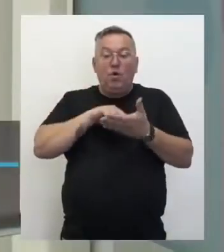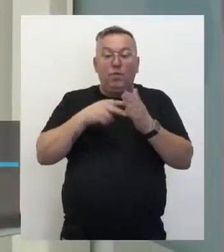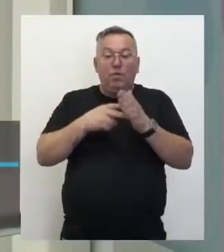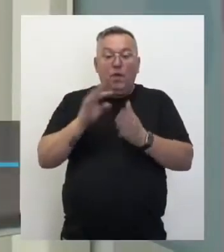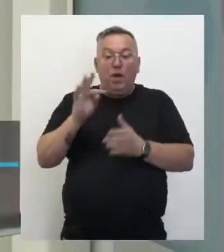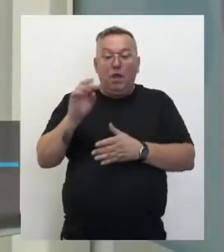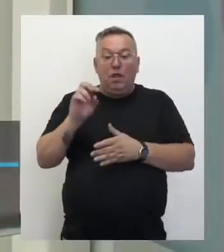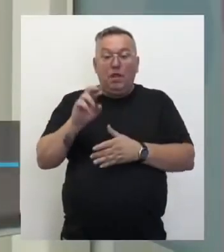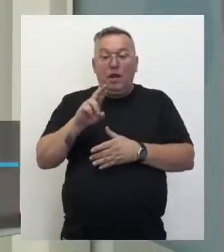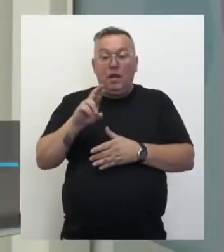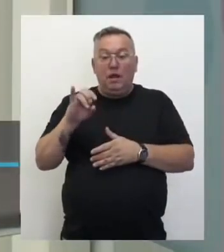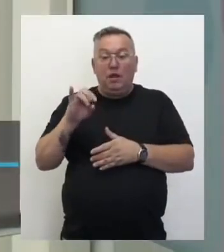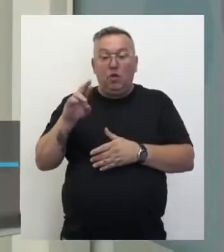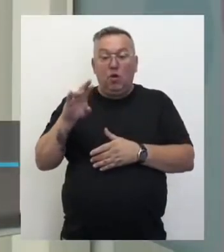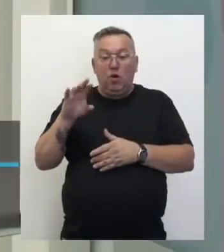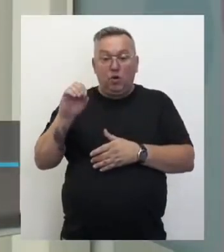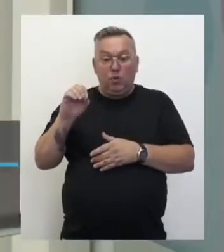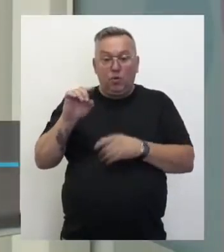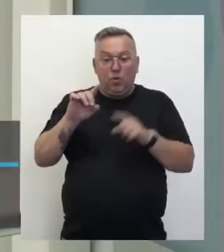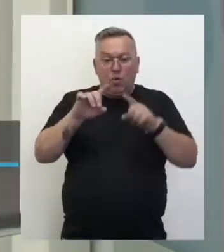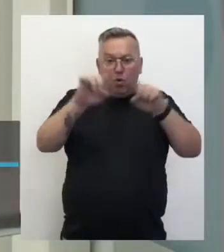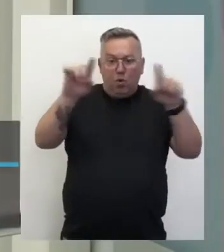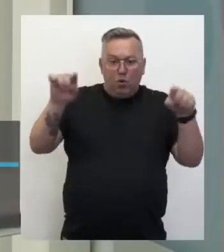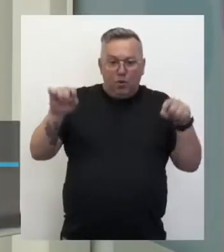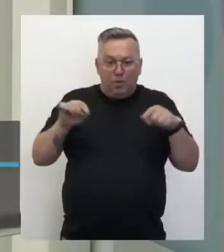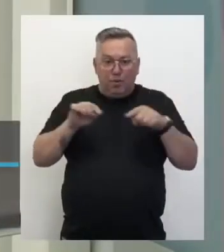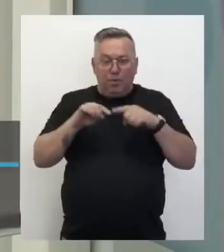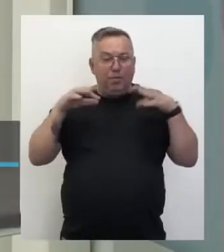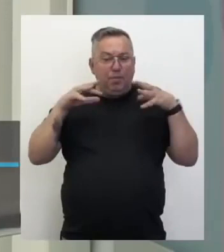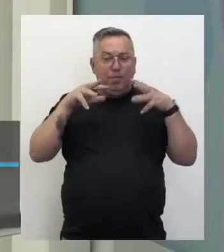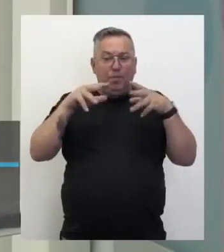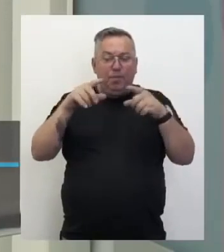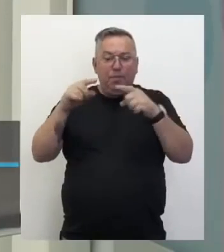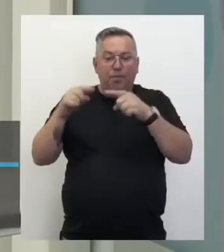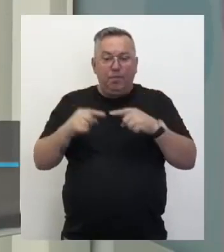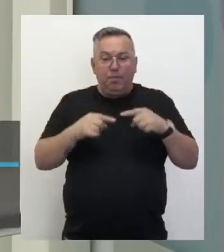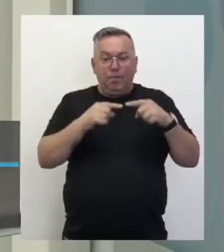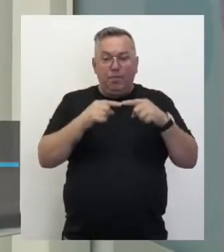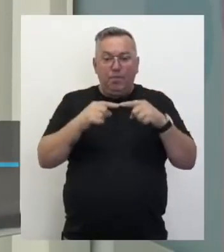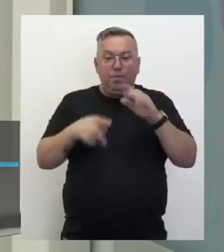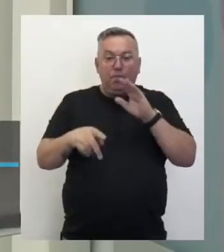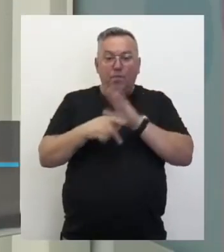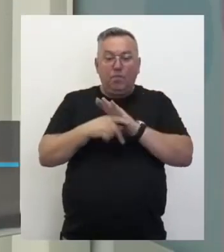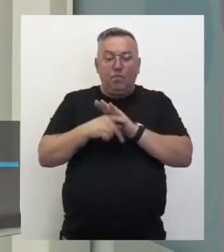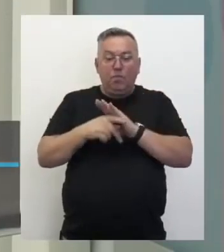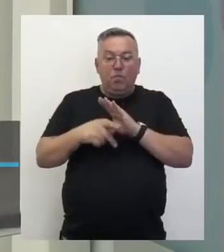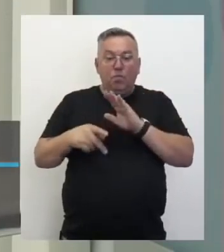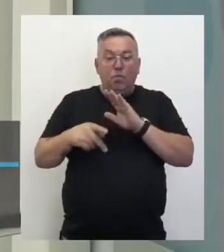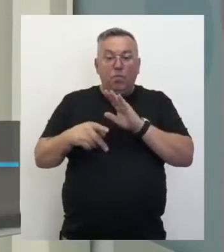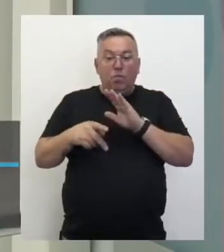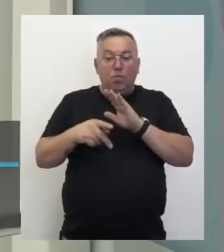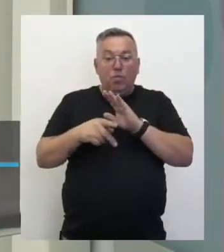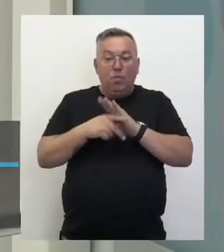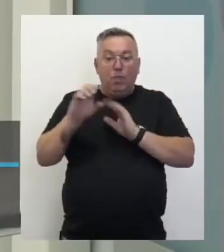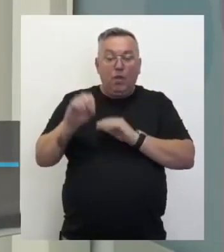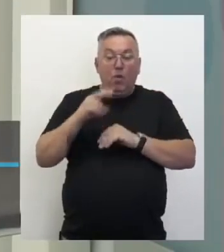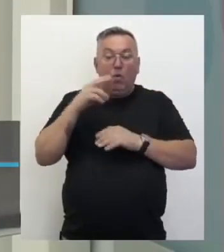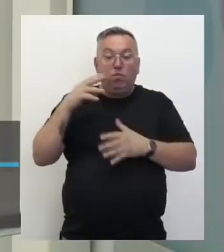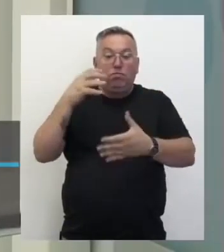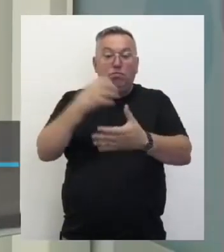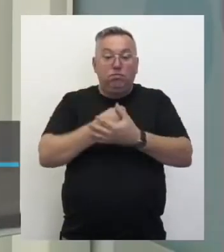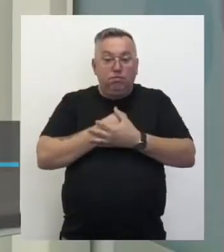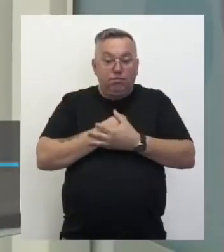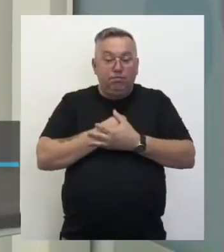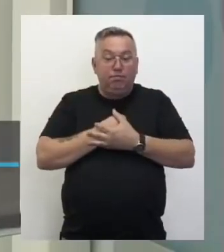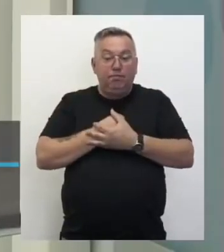território, mas é sempre bom a gente lembrar de tudo que está relacionado às relações de dominação ou